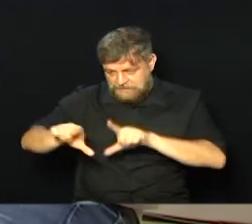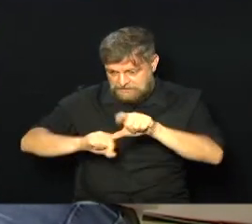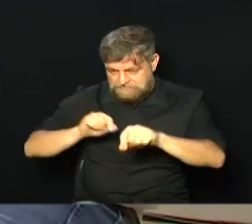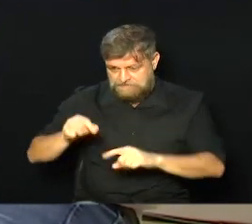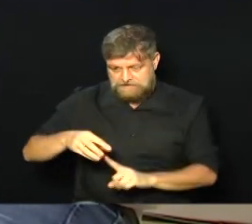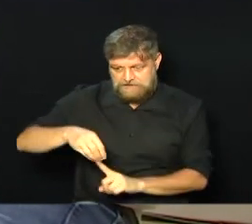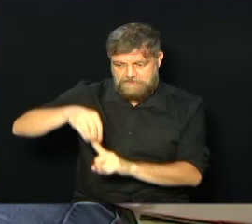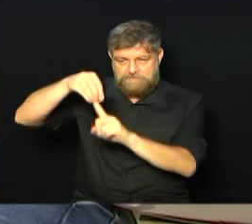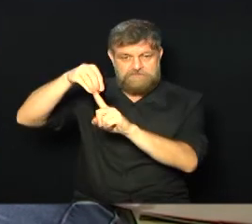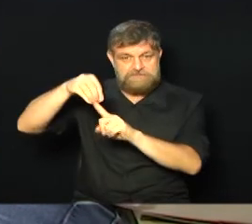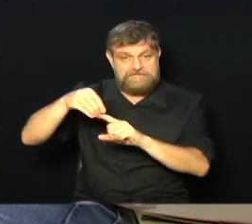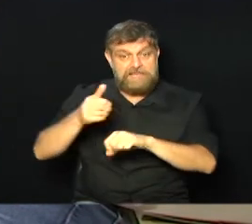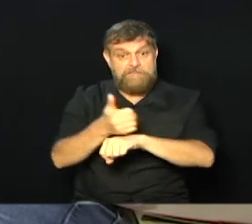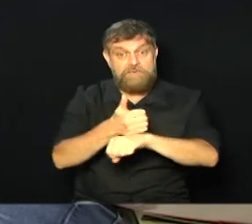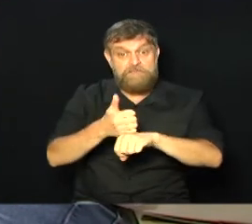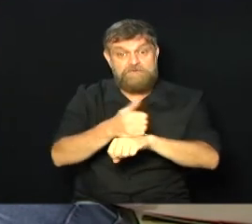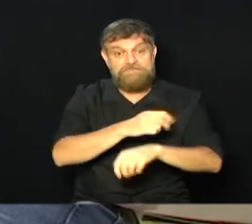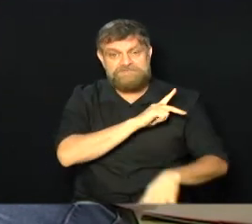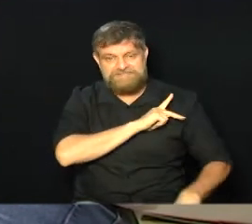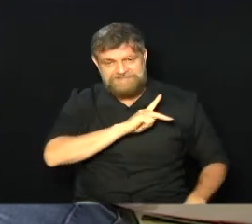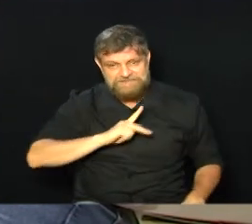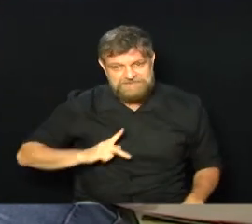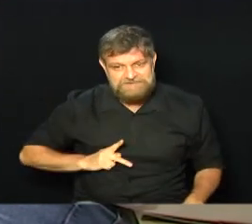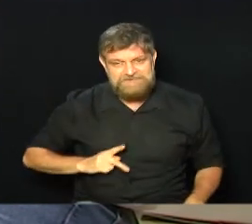para a equipe profissional da Ponte Preta.